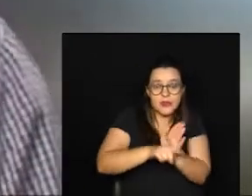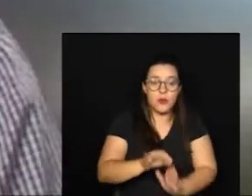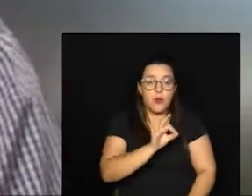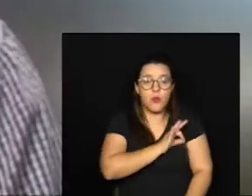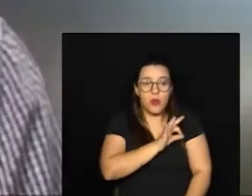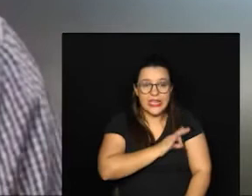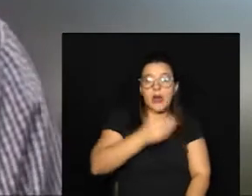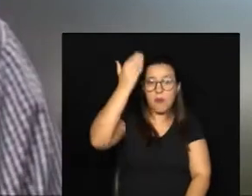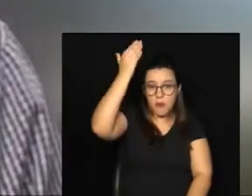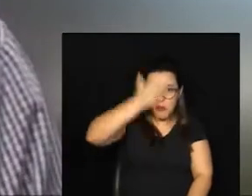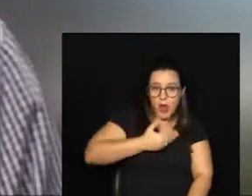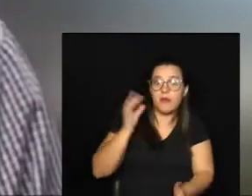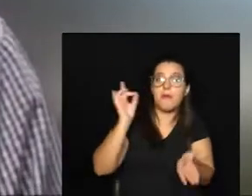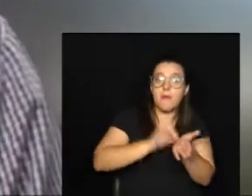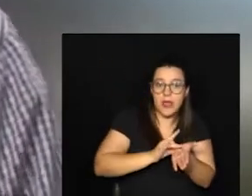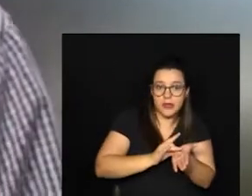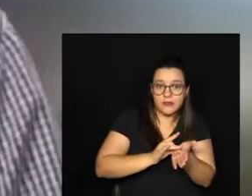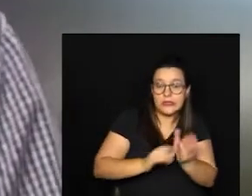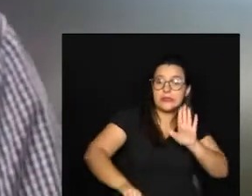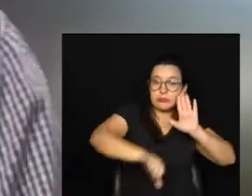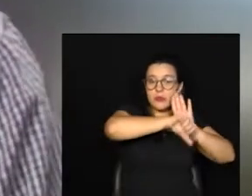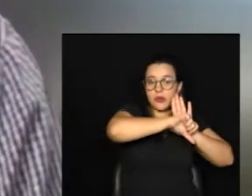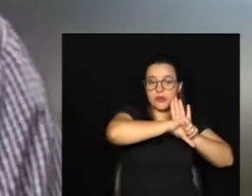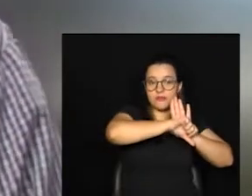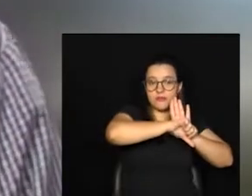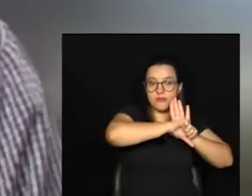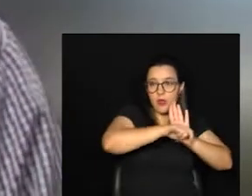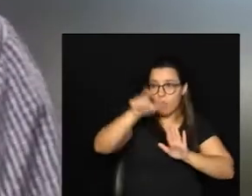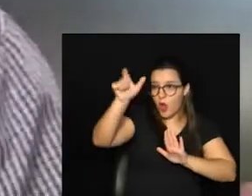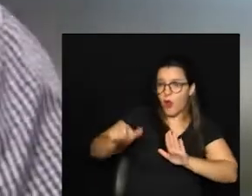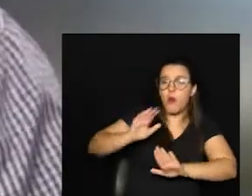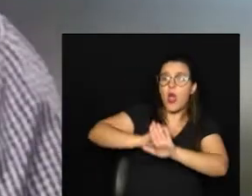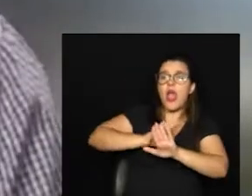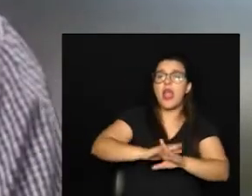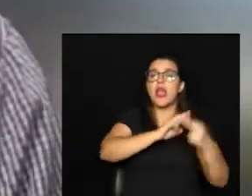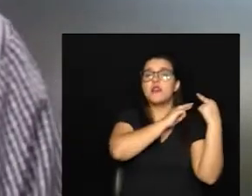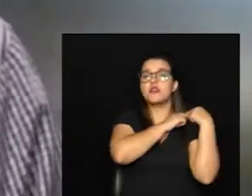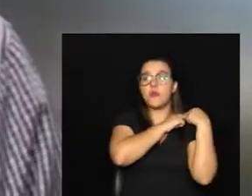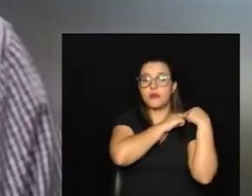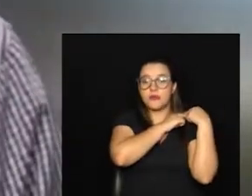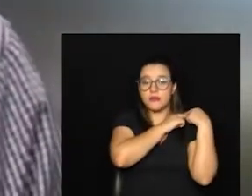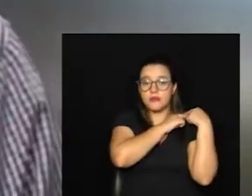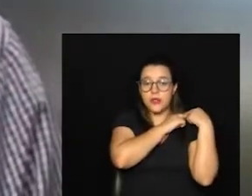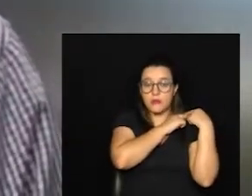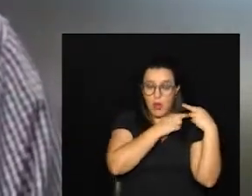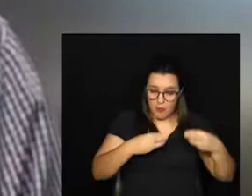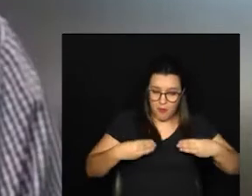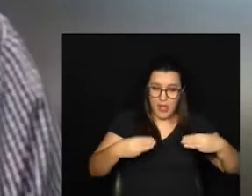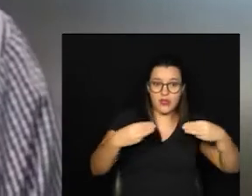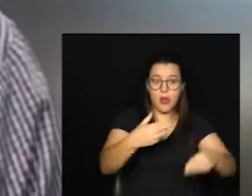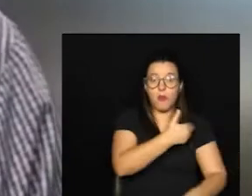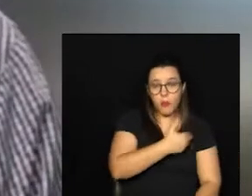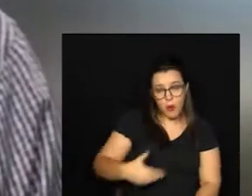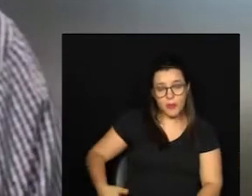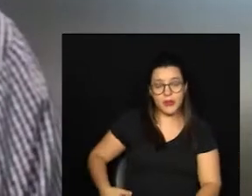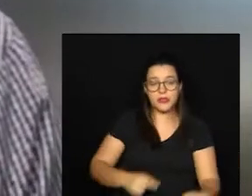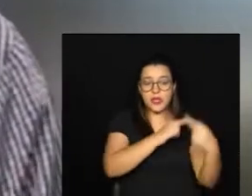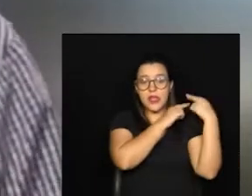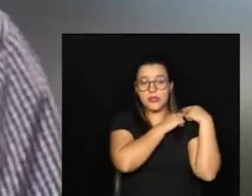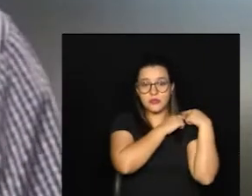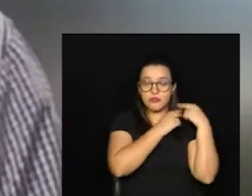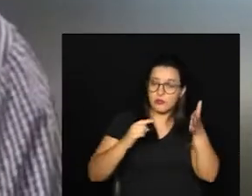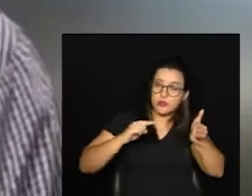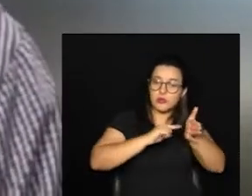poder comprovar a ocorrência daquele crime e respectivamente a autoria e a partir dali o Ministério Público tem condições de oferecer